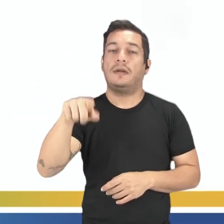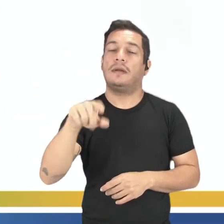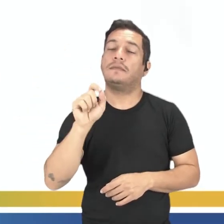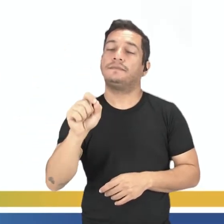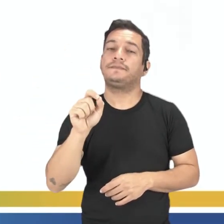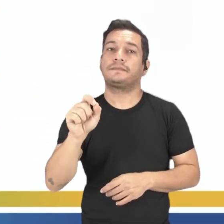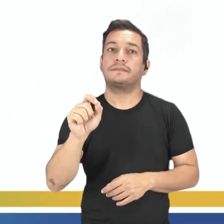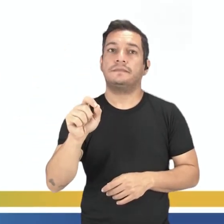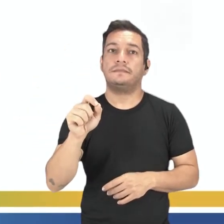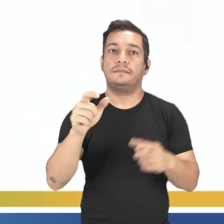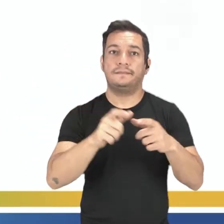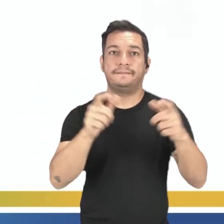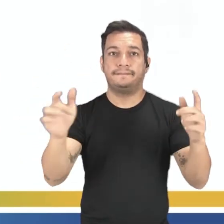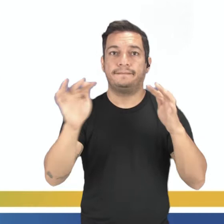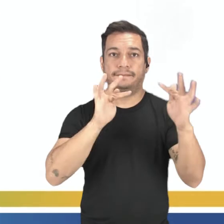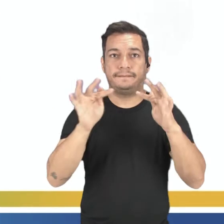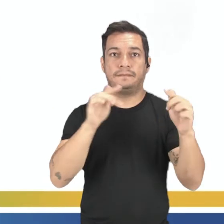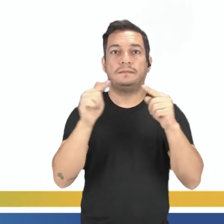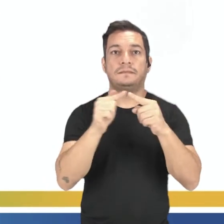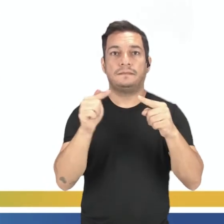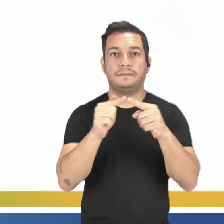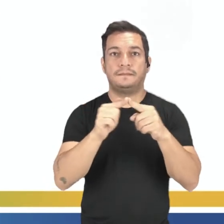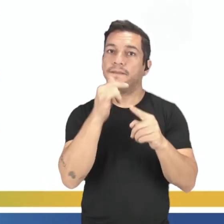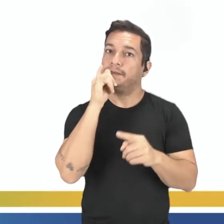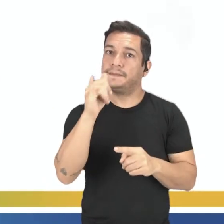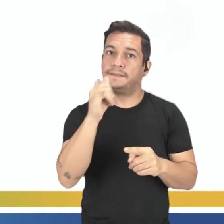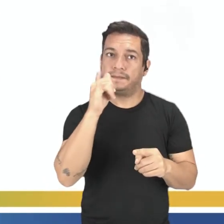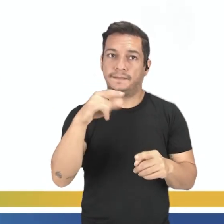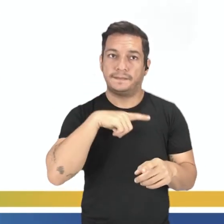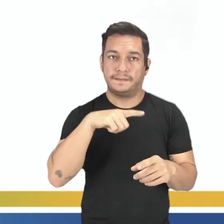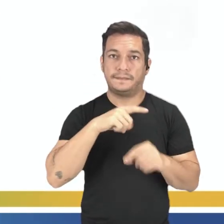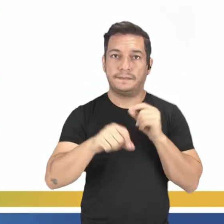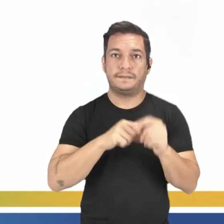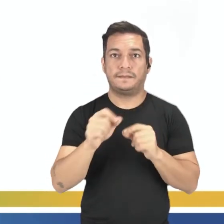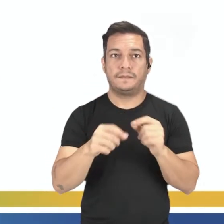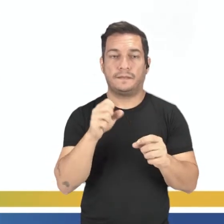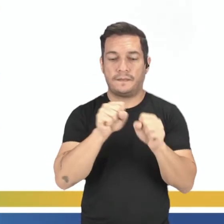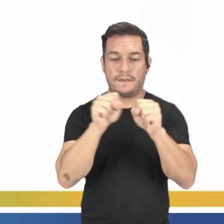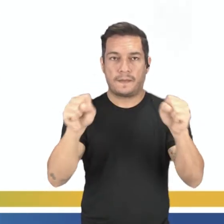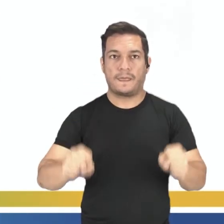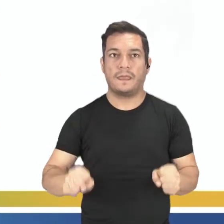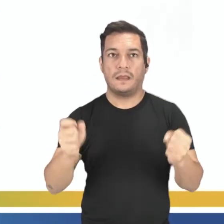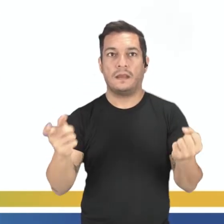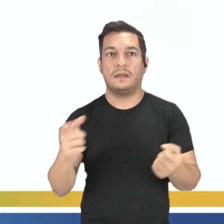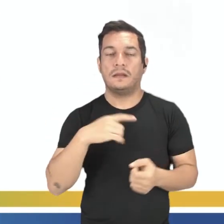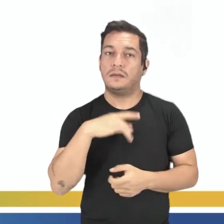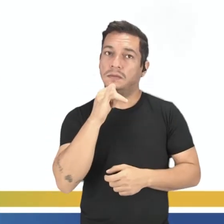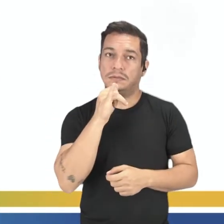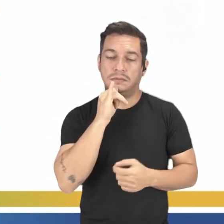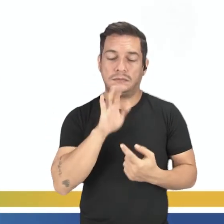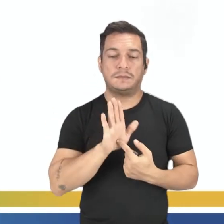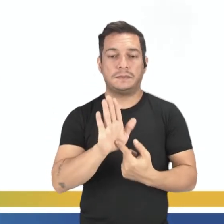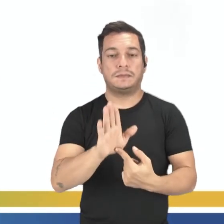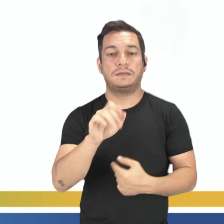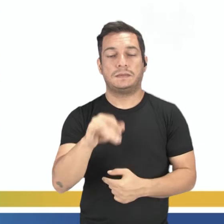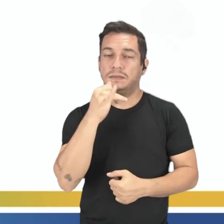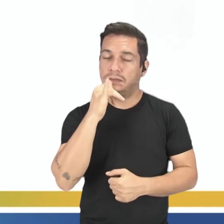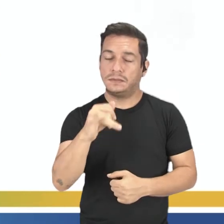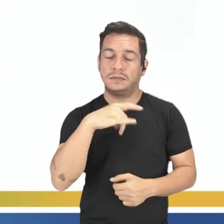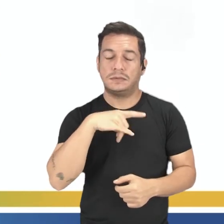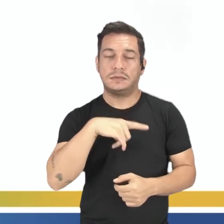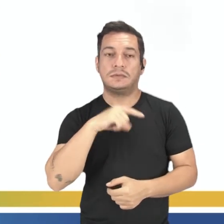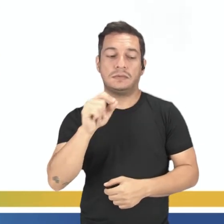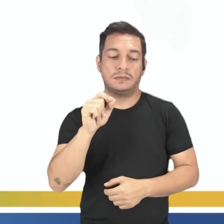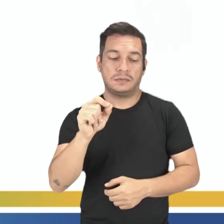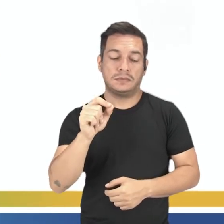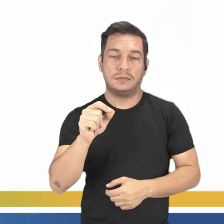entropia é a grandeza que está associada com essa energia que fica indisponível no sistema, que no exemplo citado é a energia que fica lá na